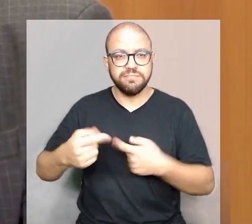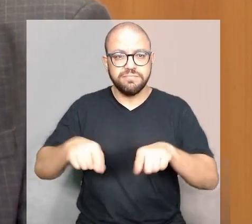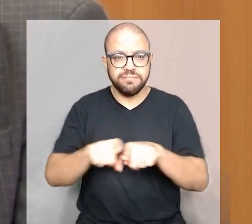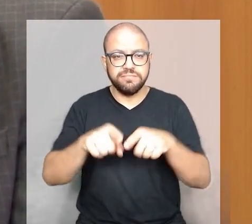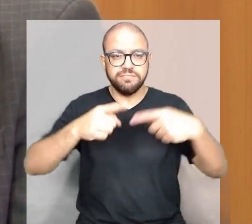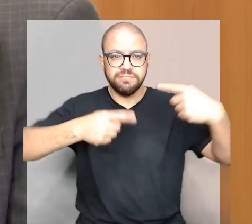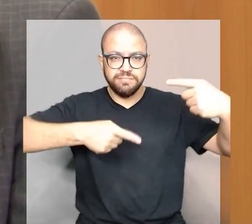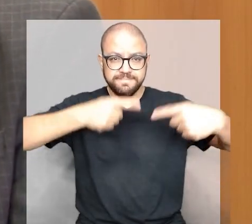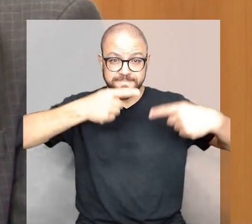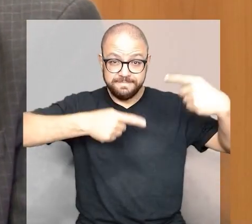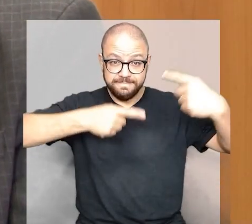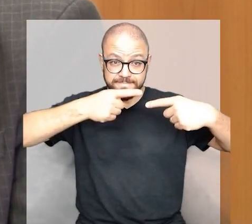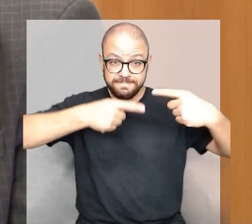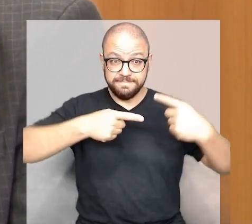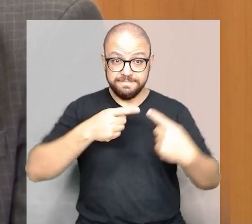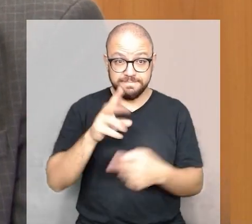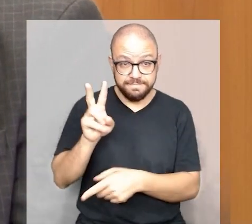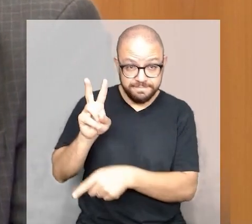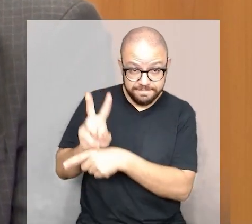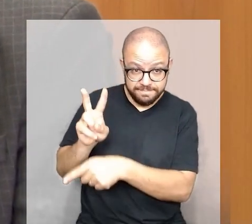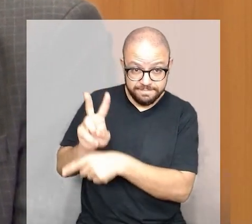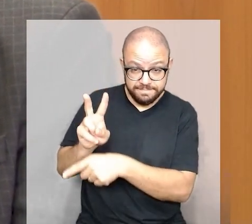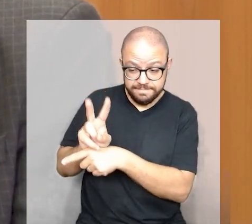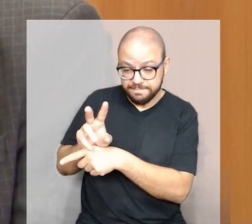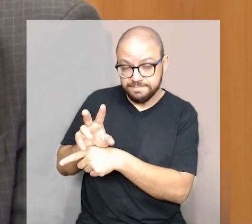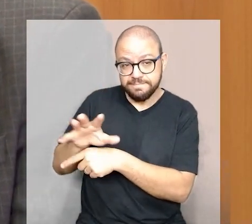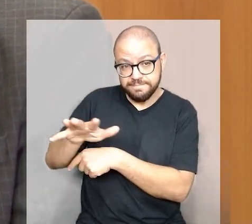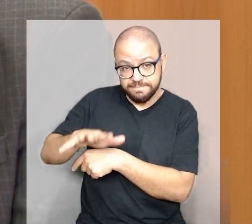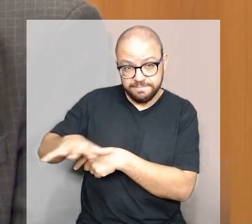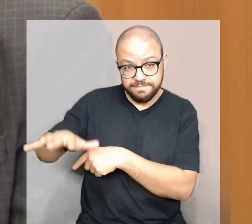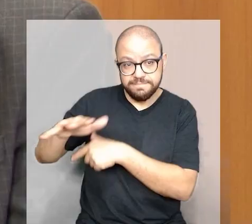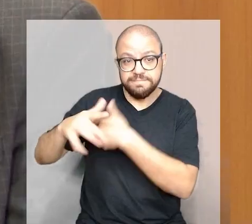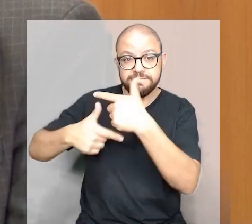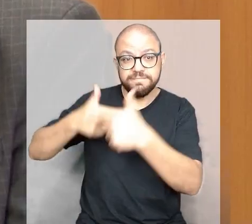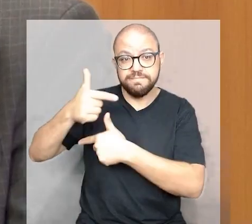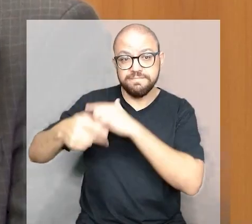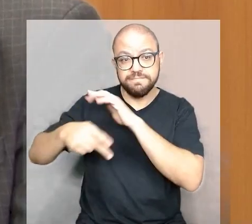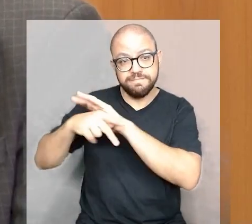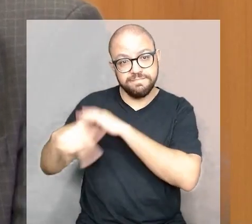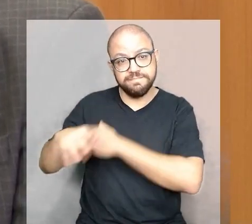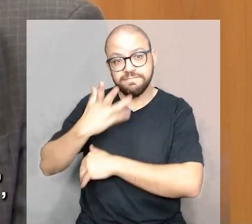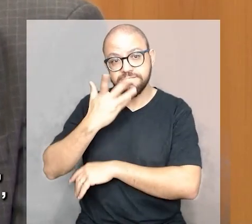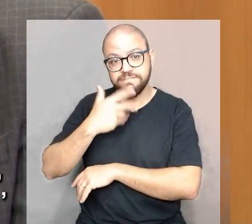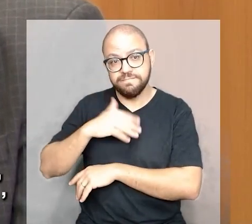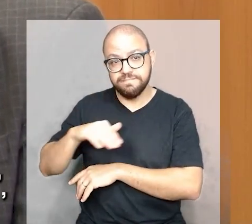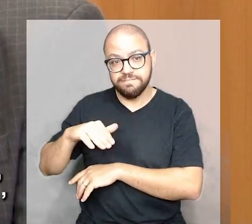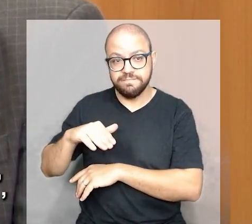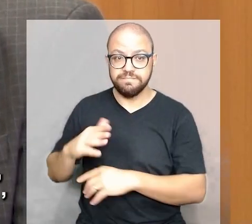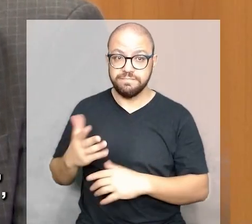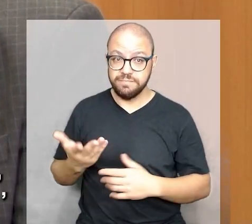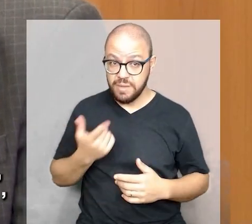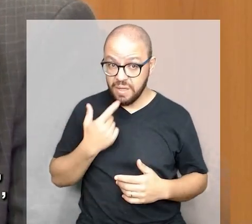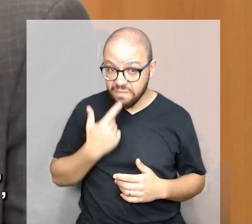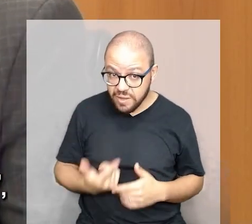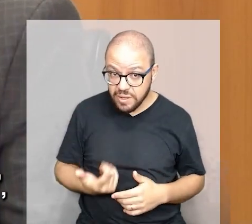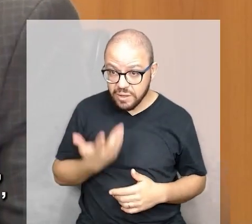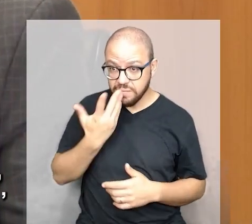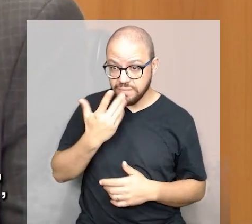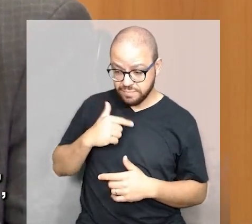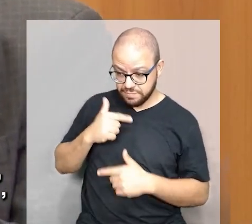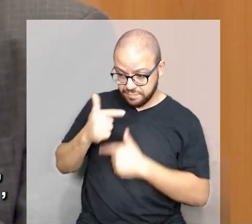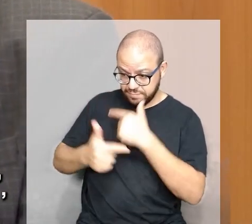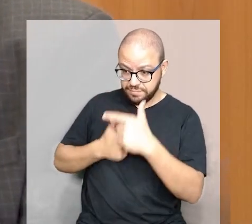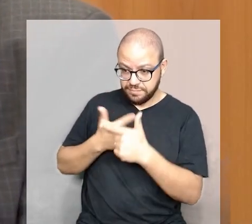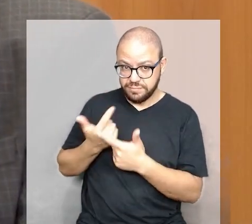política de proteção ao trabalho infantil artístico. Então, quando você fala esse trabalho